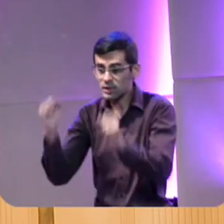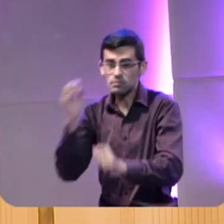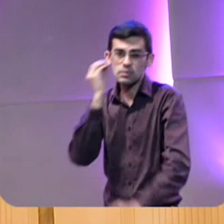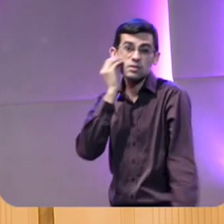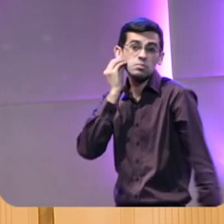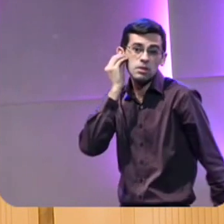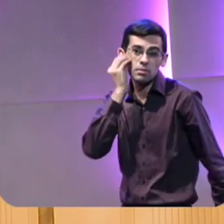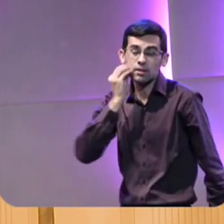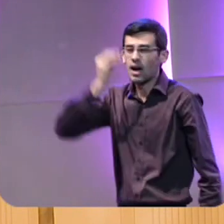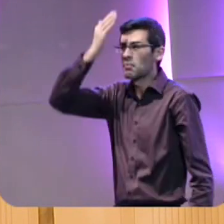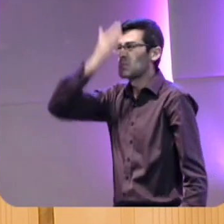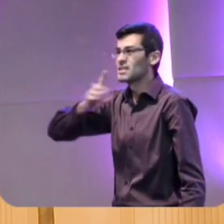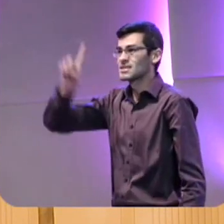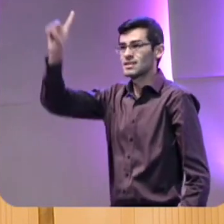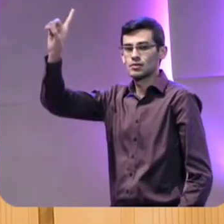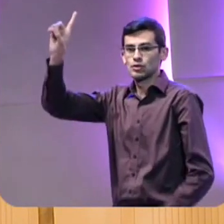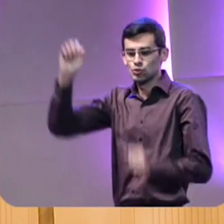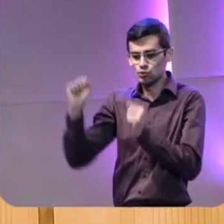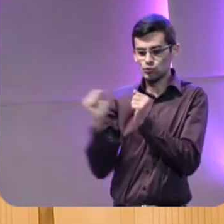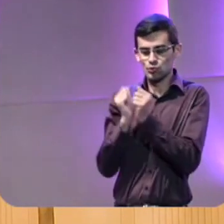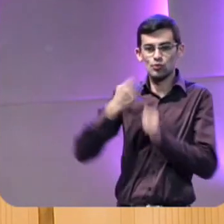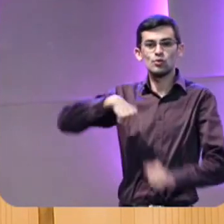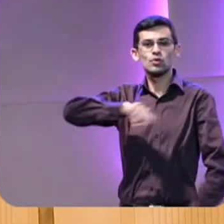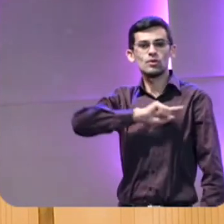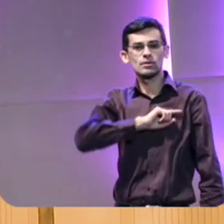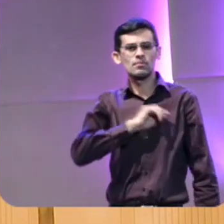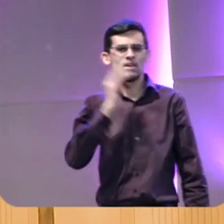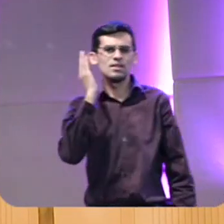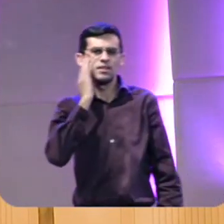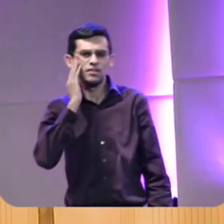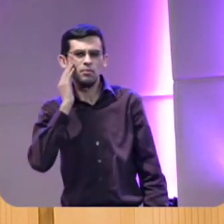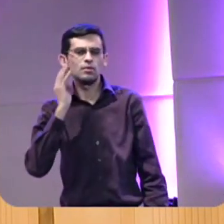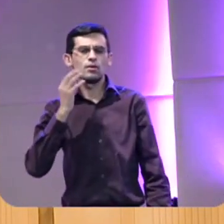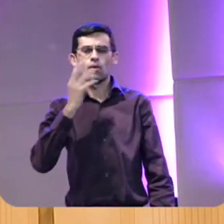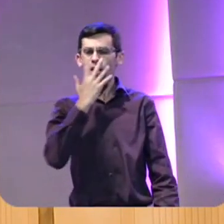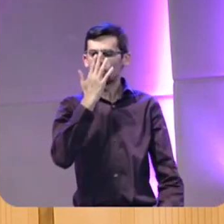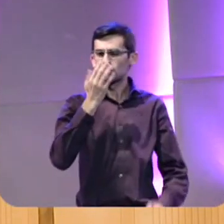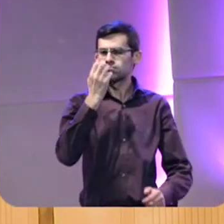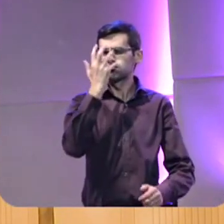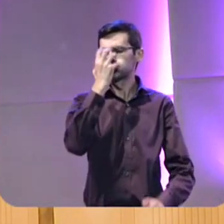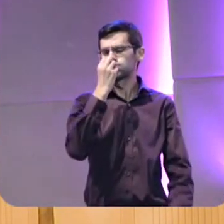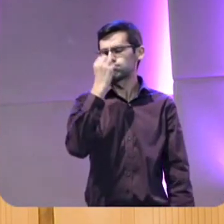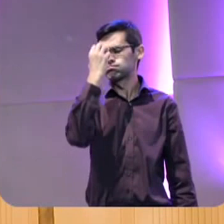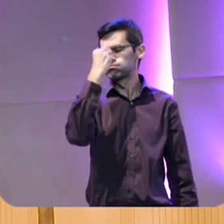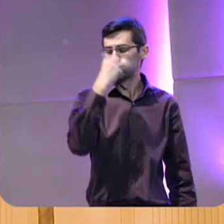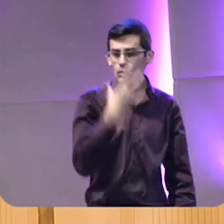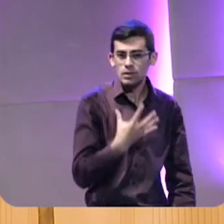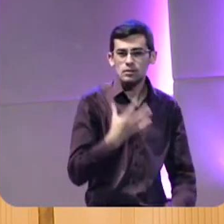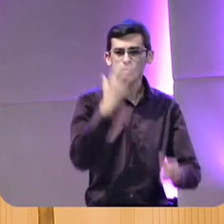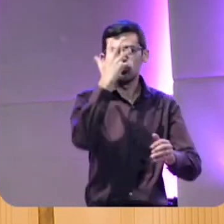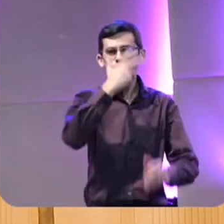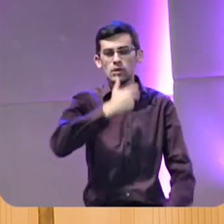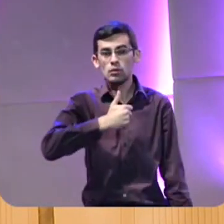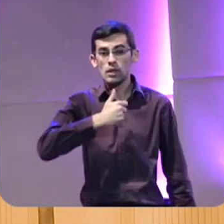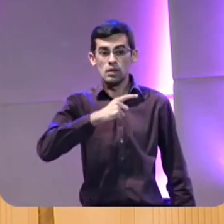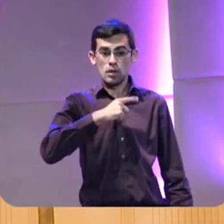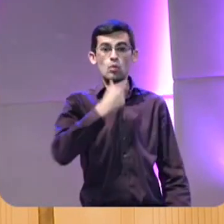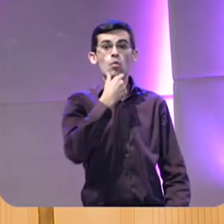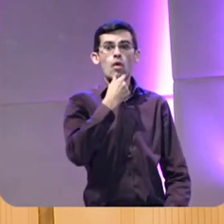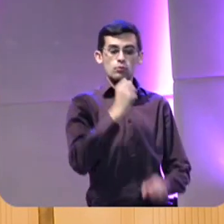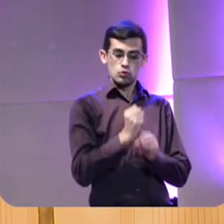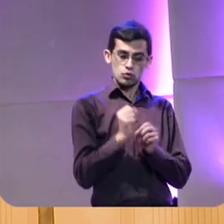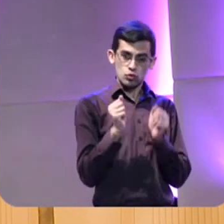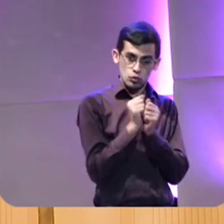presença dele na nossa vida. Sabe o que eu acho maravilhoso? É que tinha um cidadão lá, entre os discípulos,